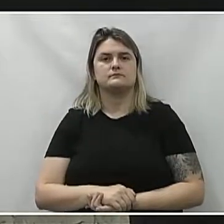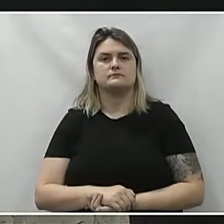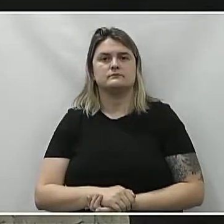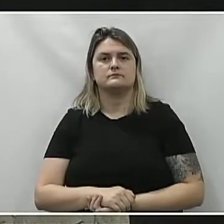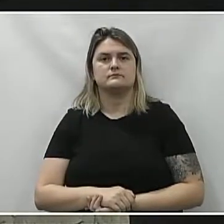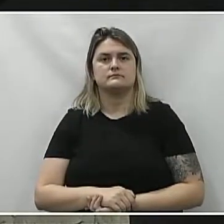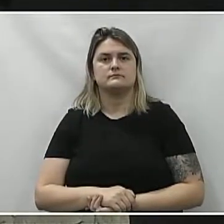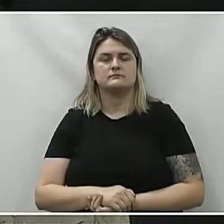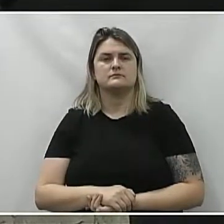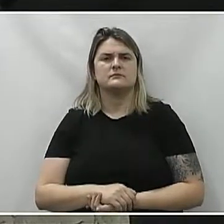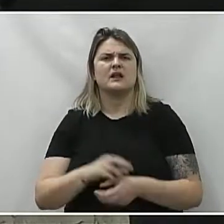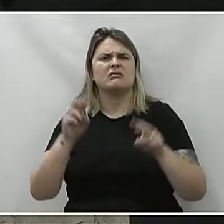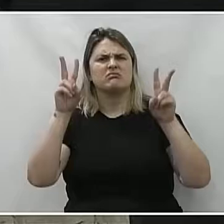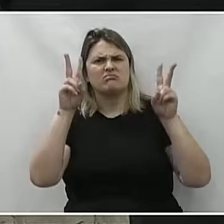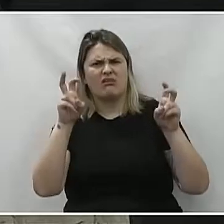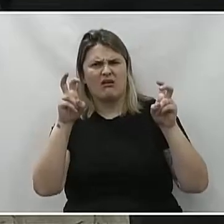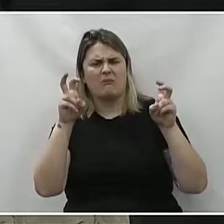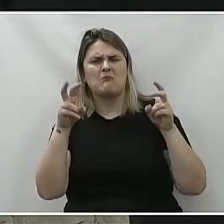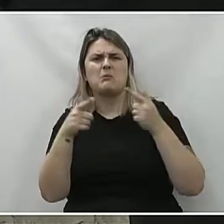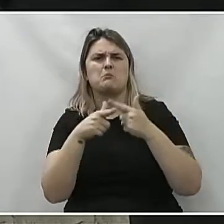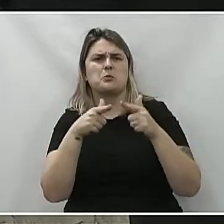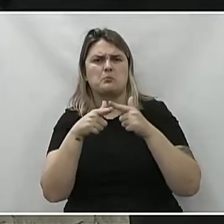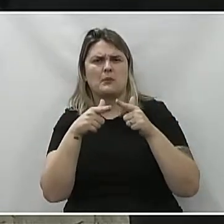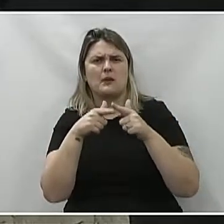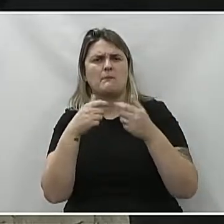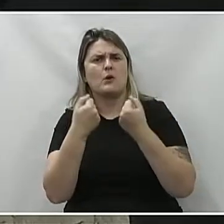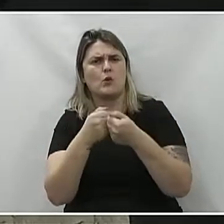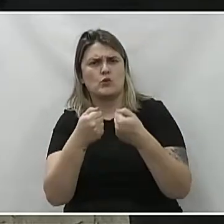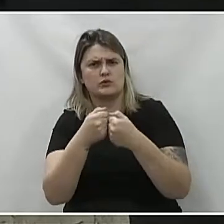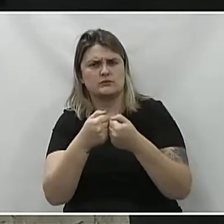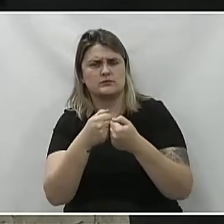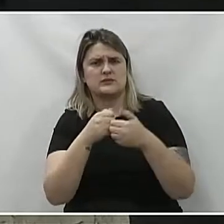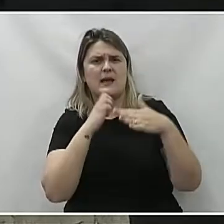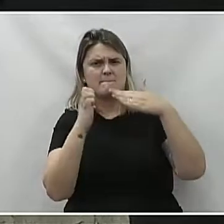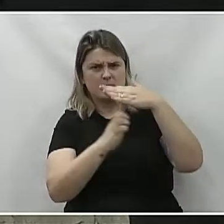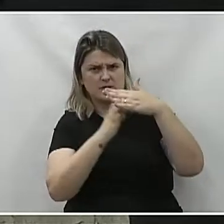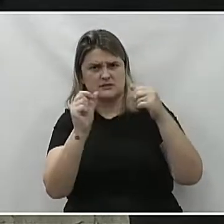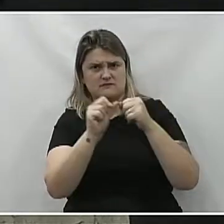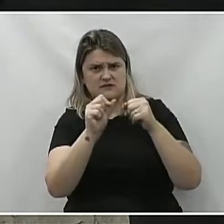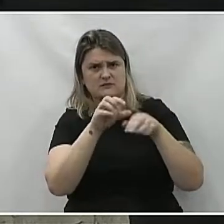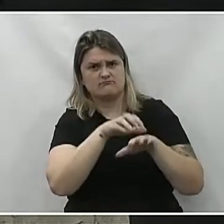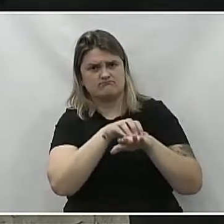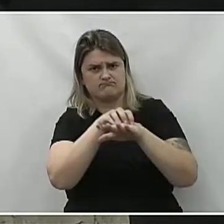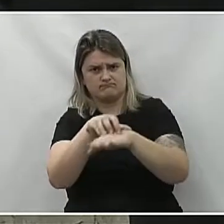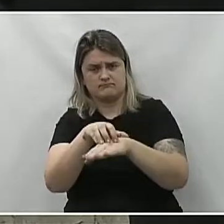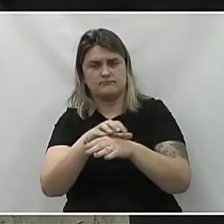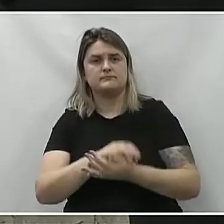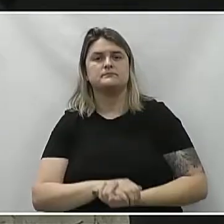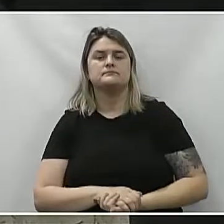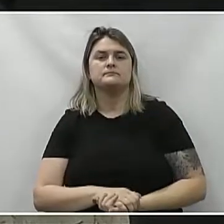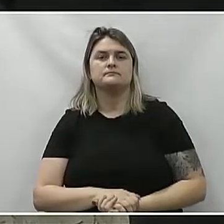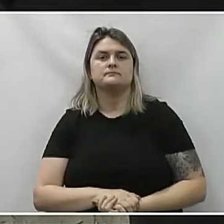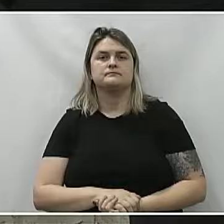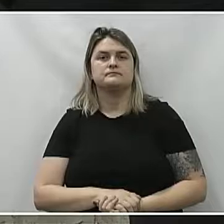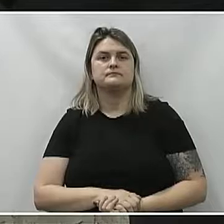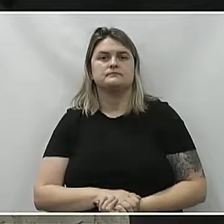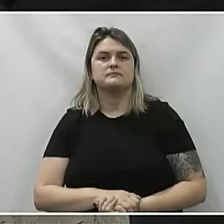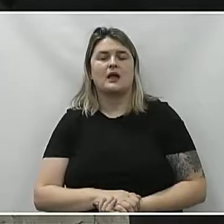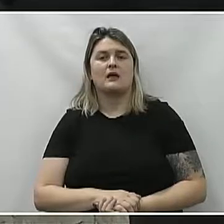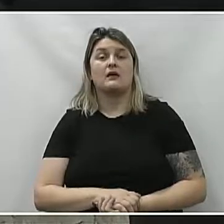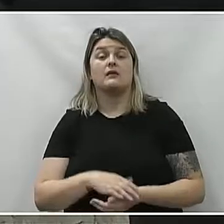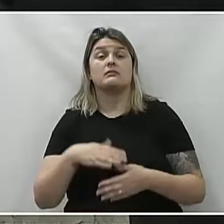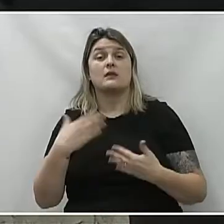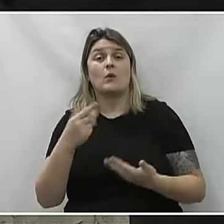sobre a situação desses veículos, desta empresa que faz o transporte público em nossa cidade, principalmente na questão do